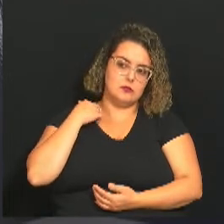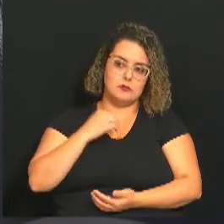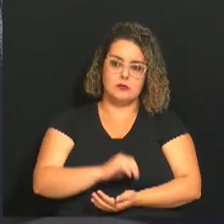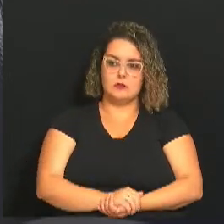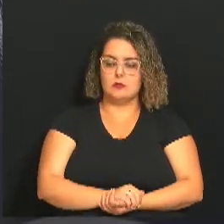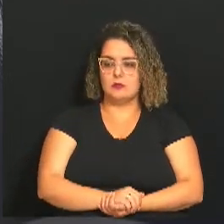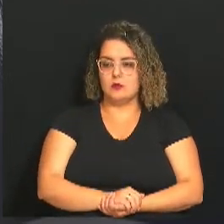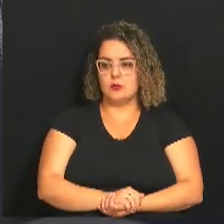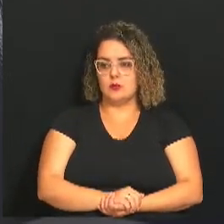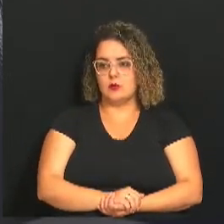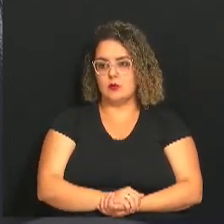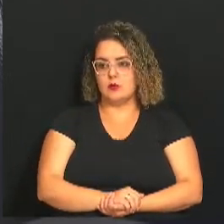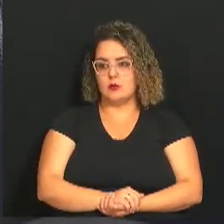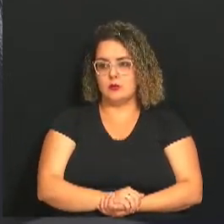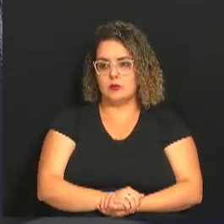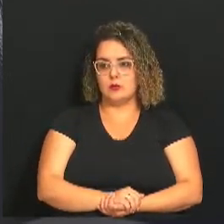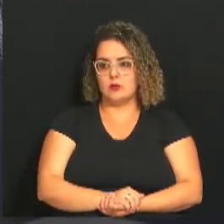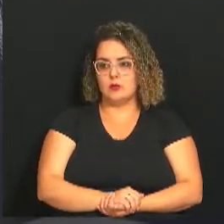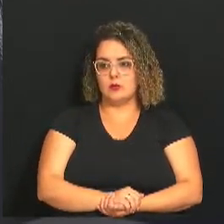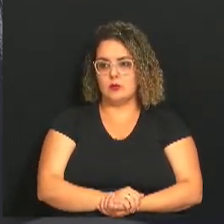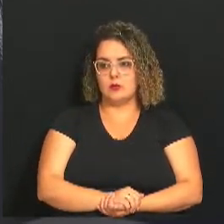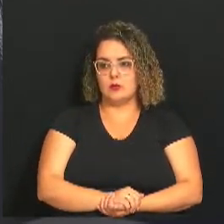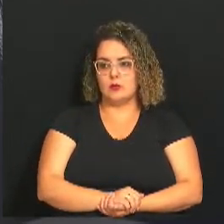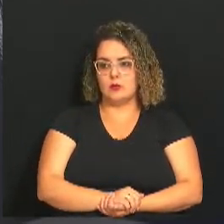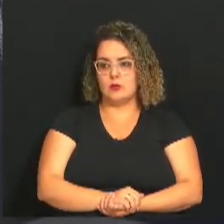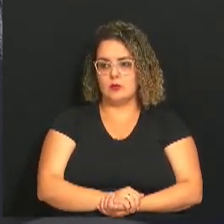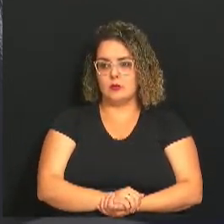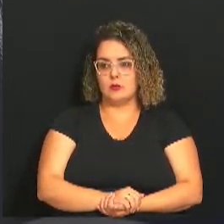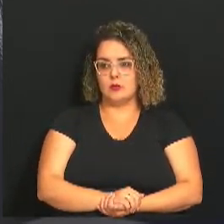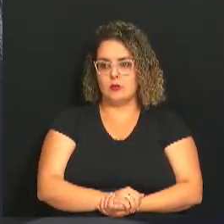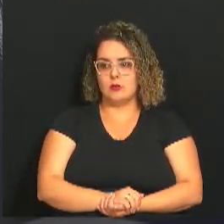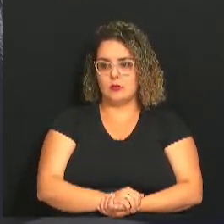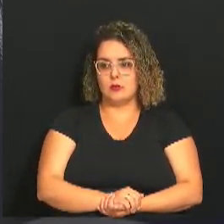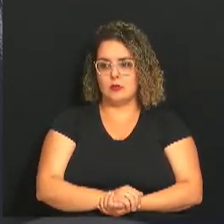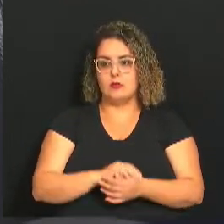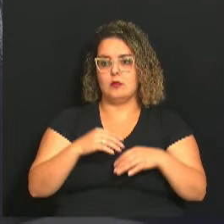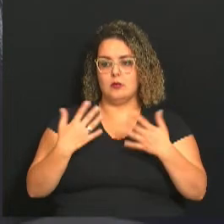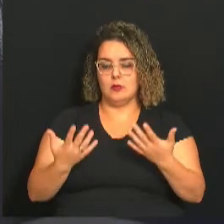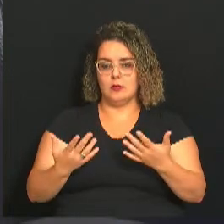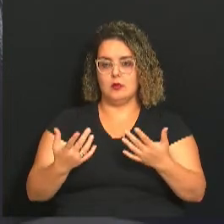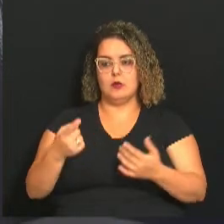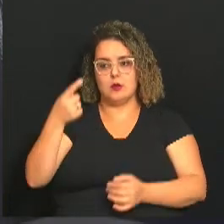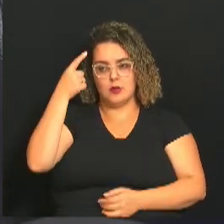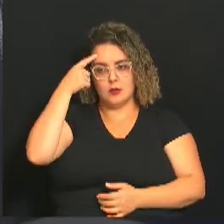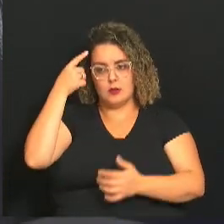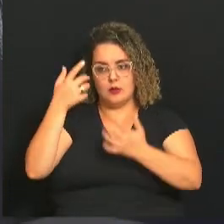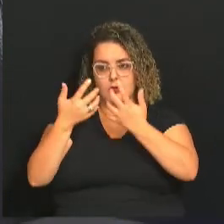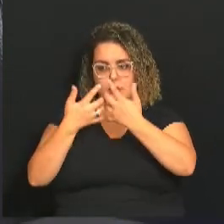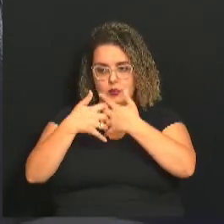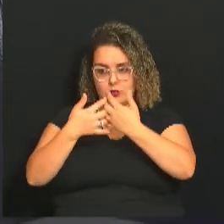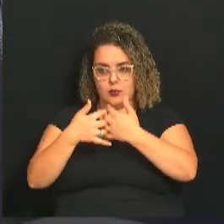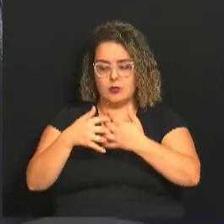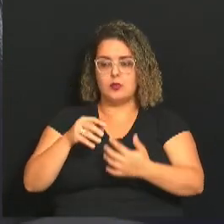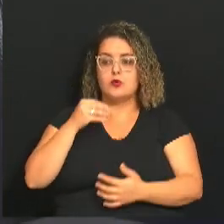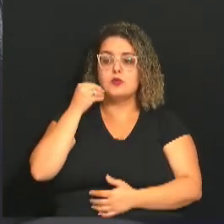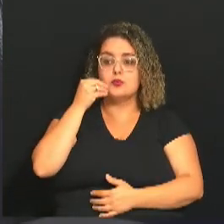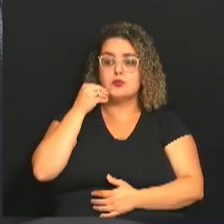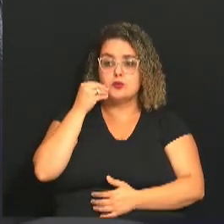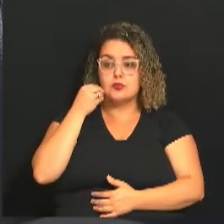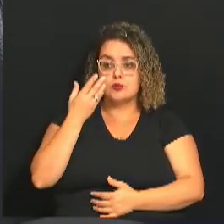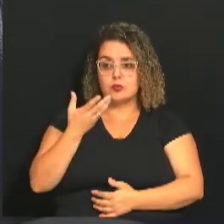aí eu já te passo aí. Bom, então, nessa linha de pensarmos experiências, eu já queria